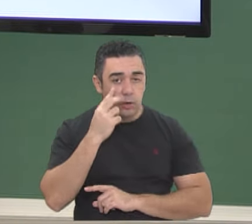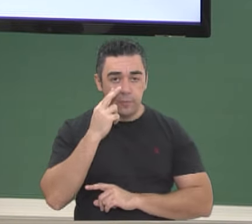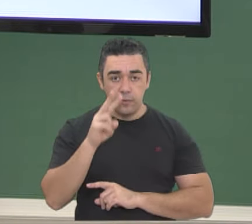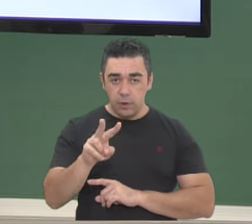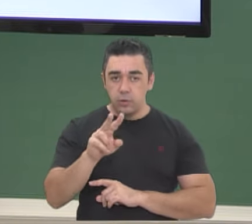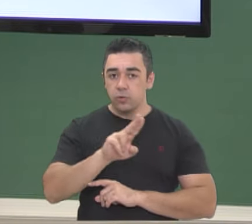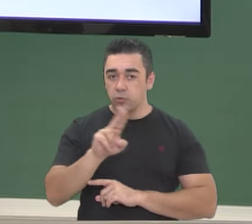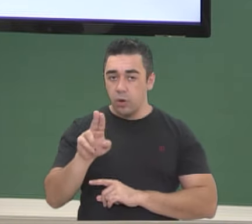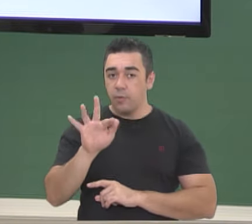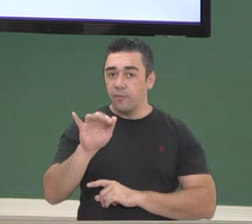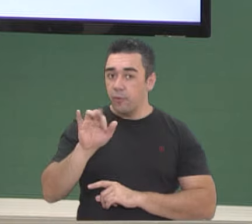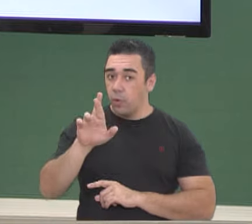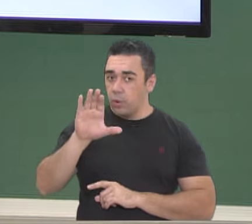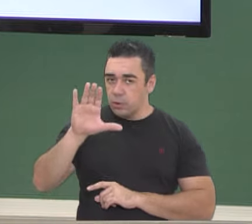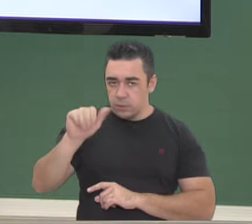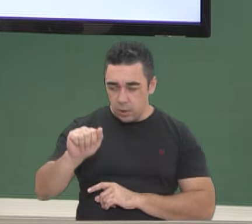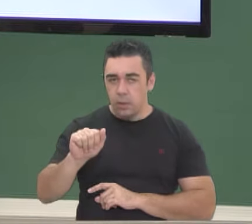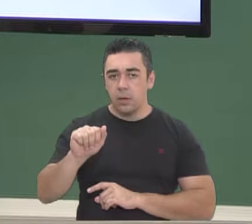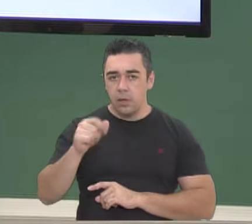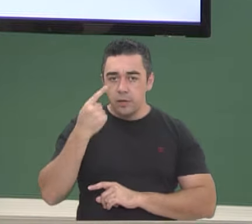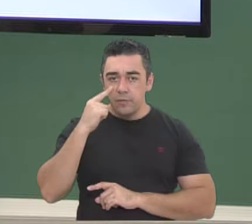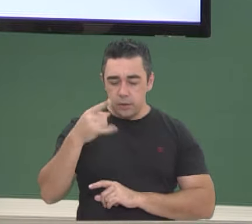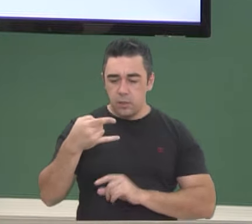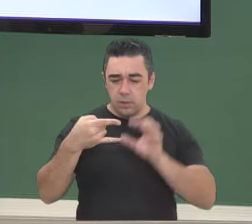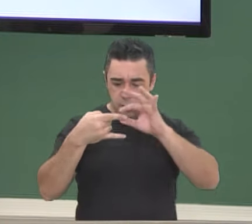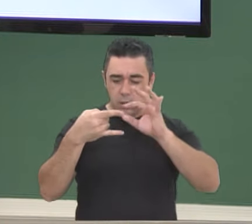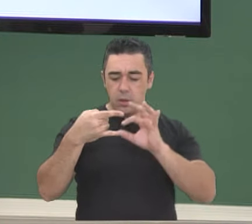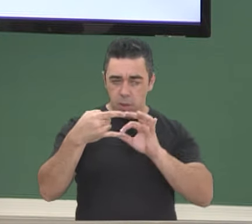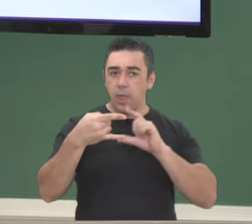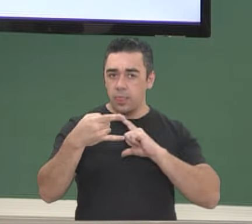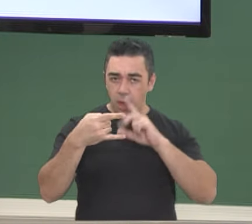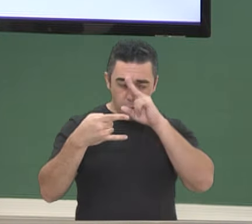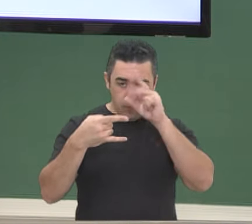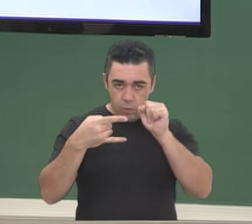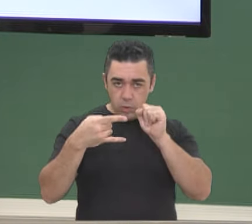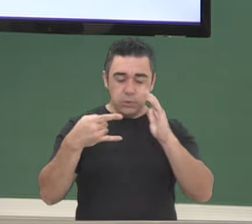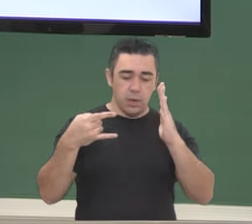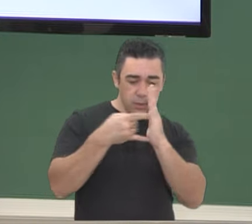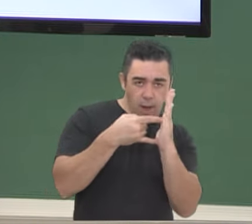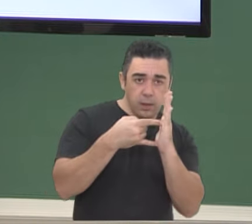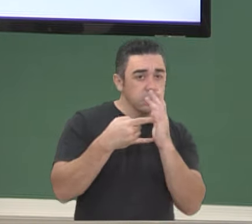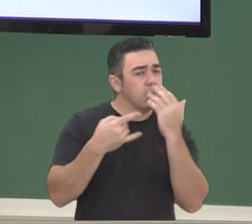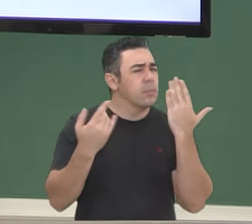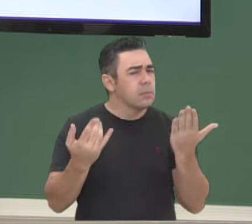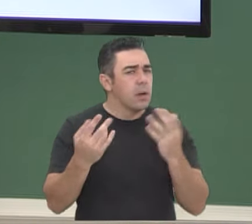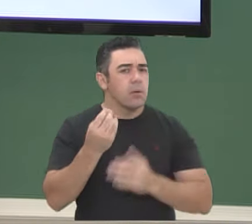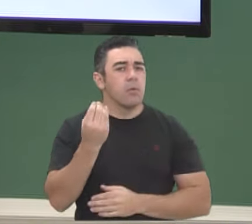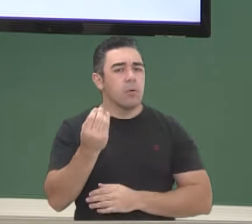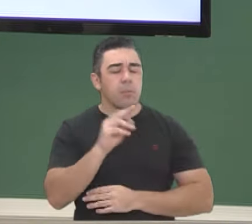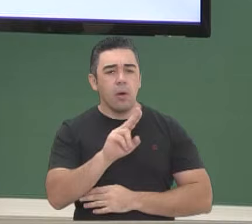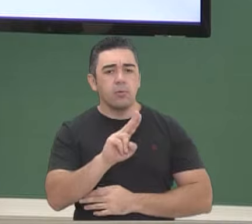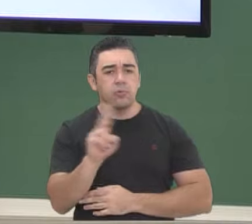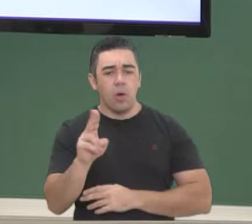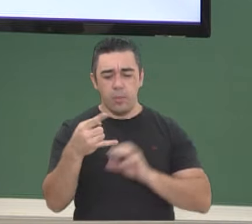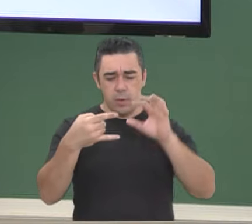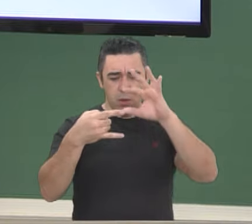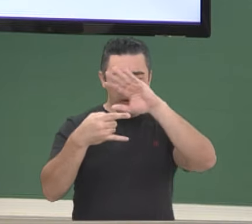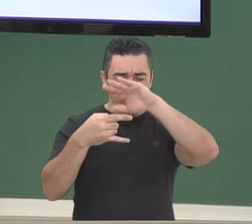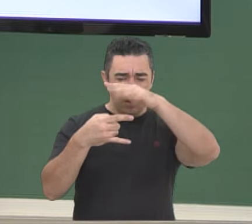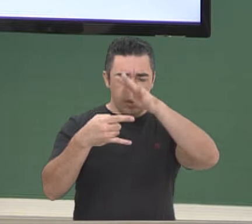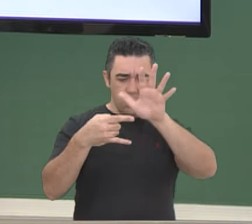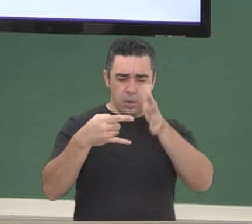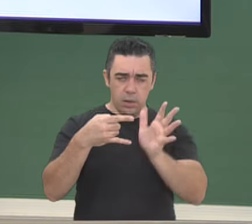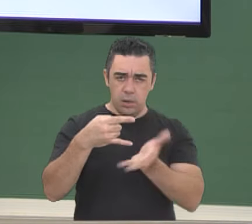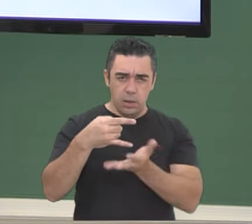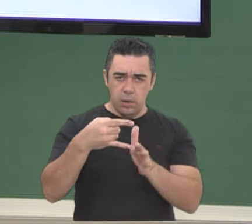dotado dos dois polos e que ele exerce essa força perto por isso que ele é trás os materiais como que a gente ama essa força